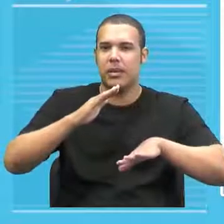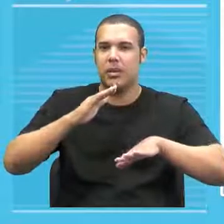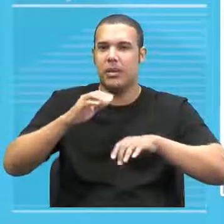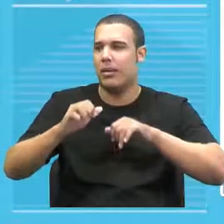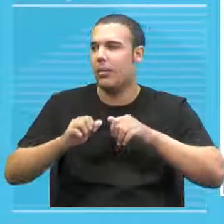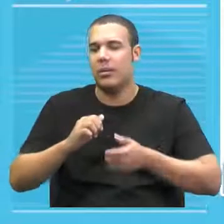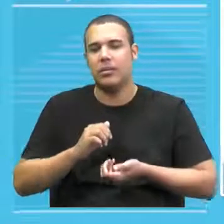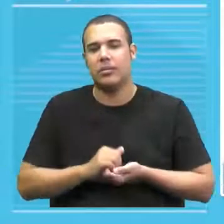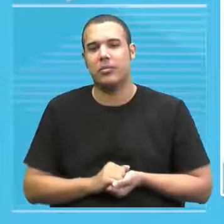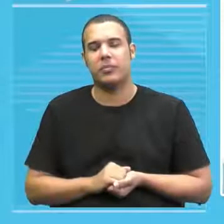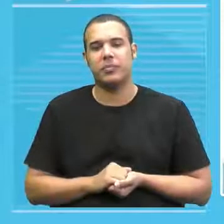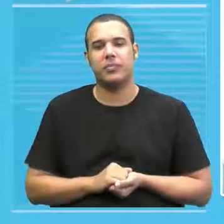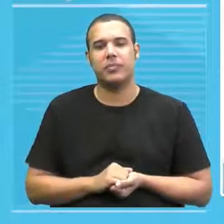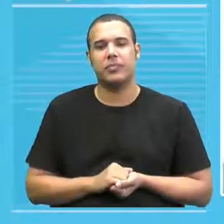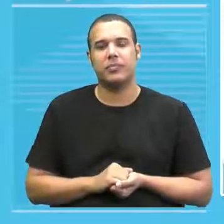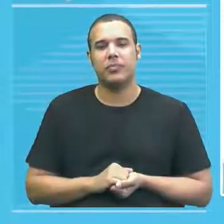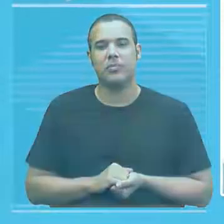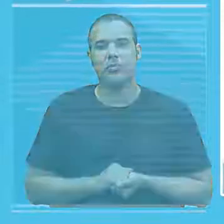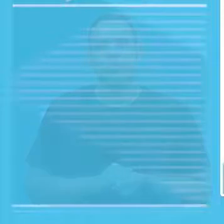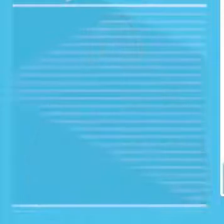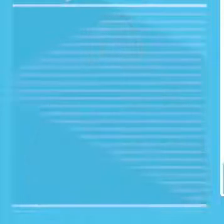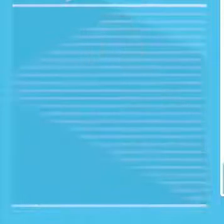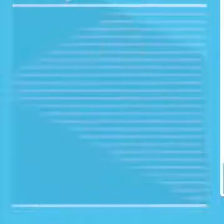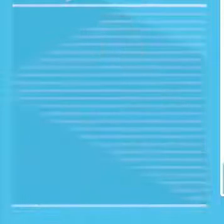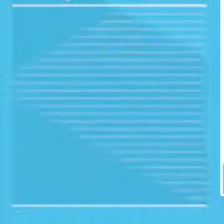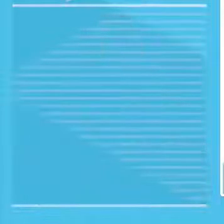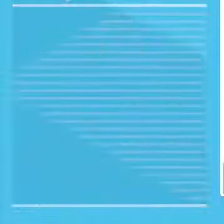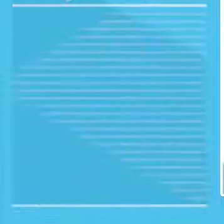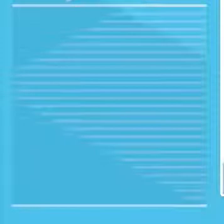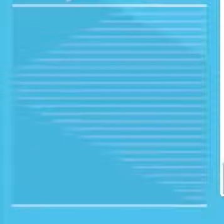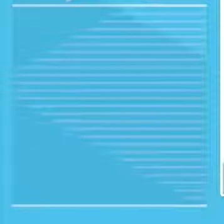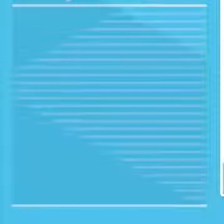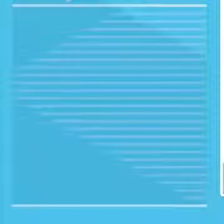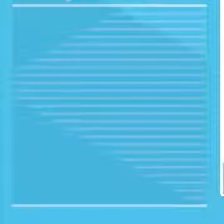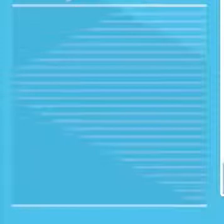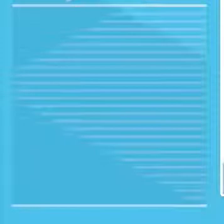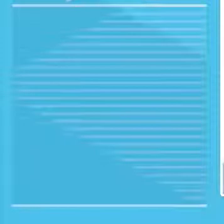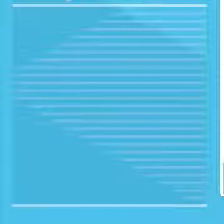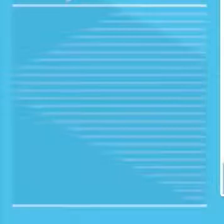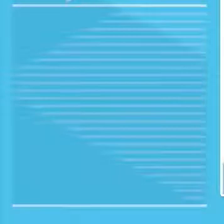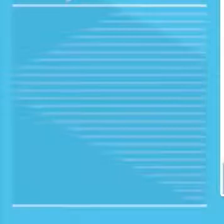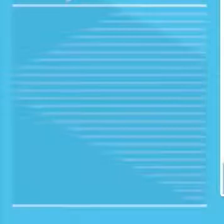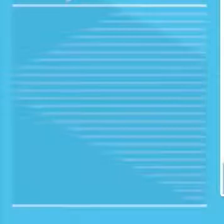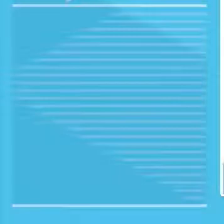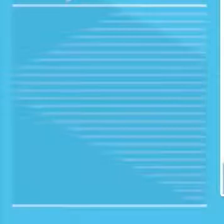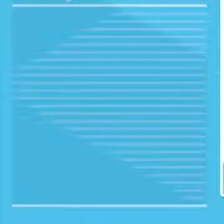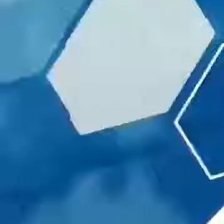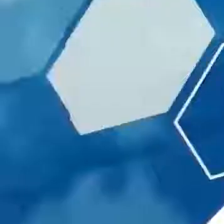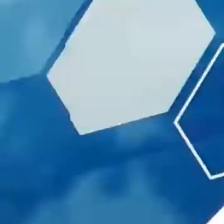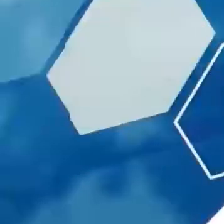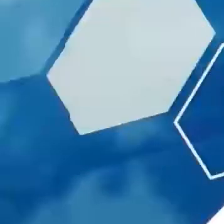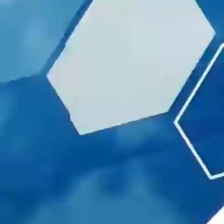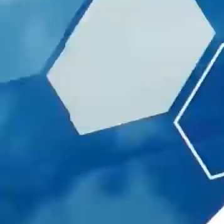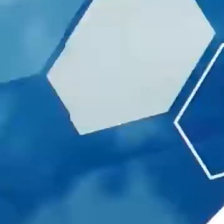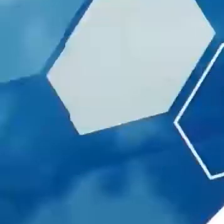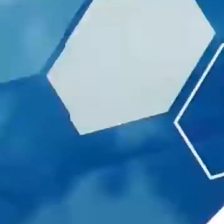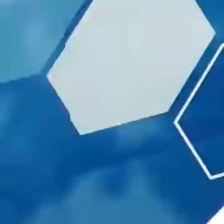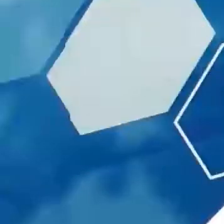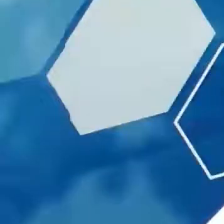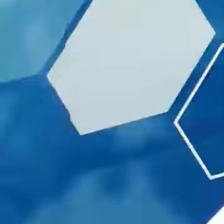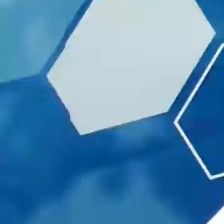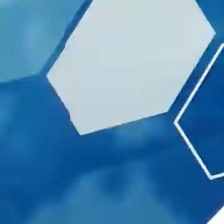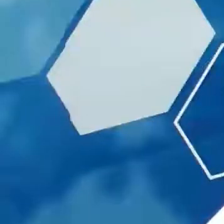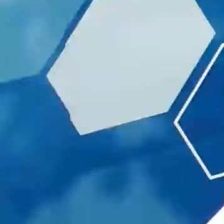maioria de países acaba perdendo é Jorge volta a imagem aqui para mim eu quero e aqui uma